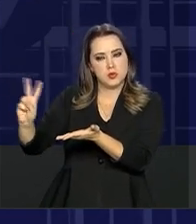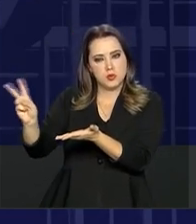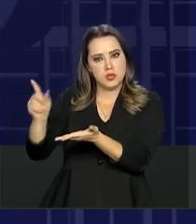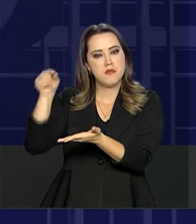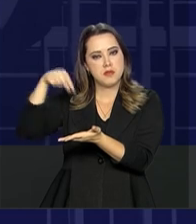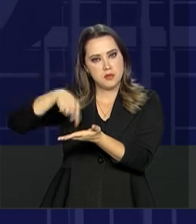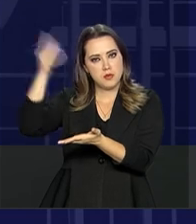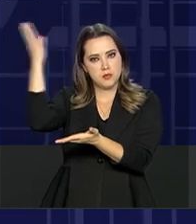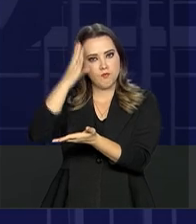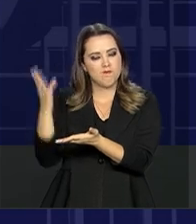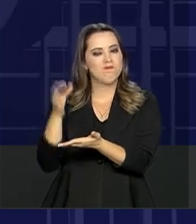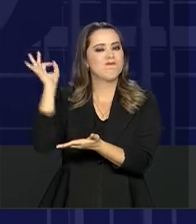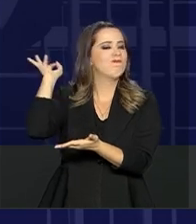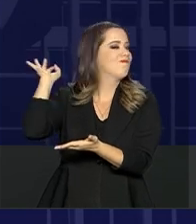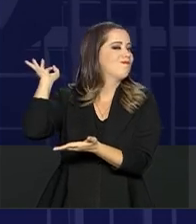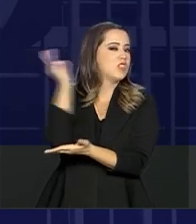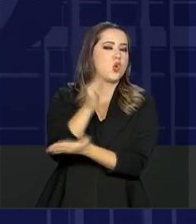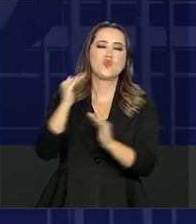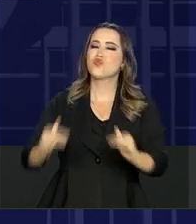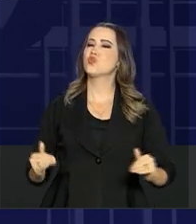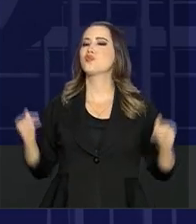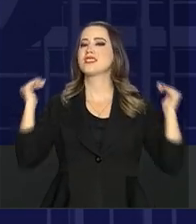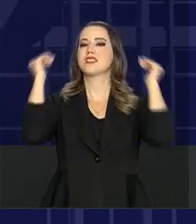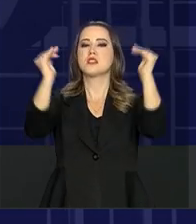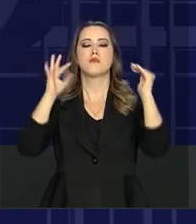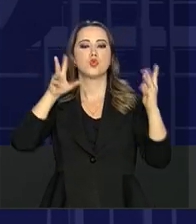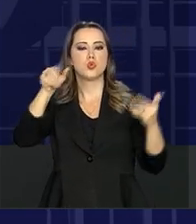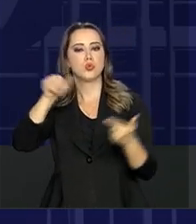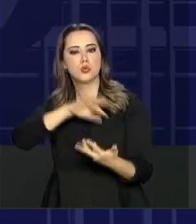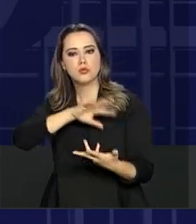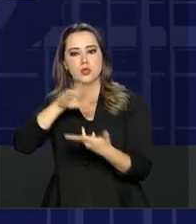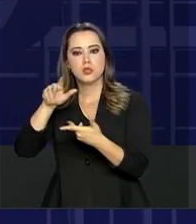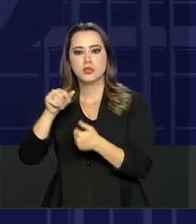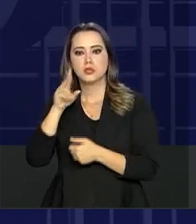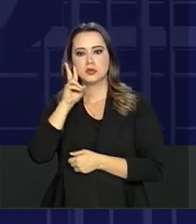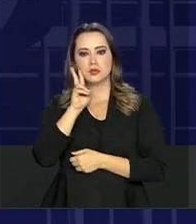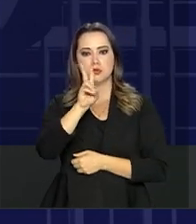venezuelanos aqui no Brasil é superior àquilo que se vê em